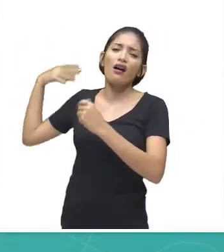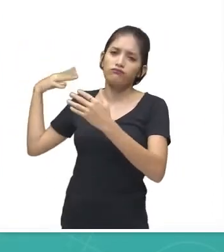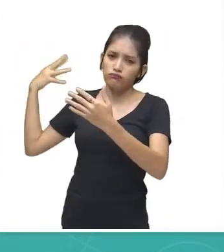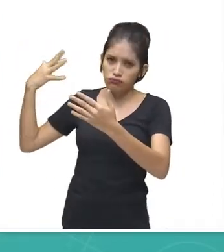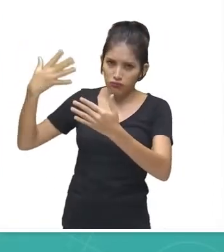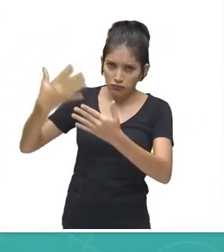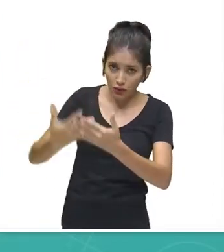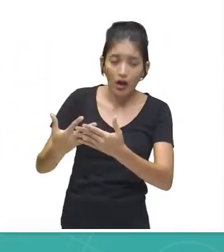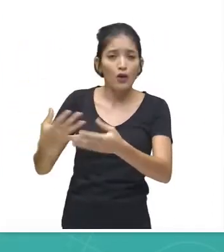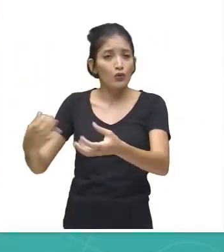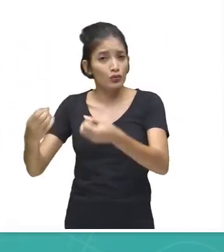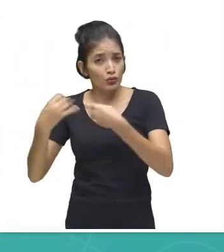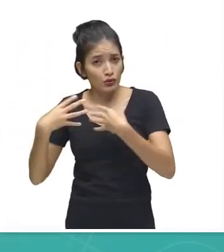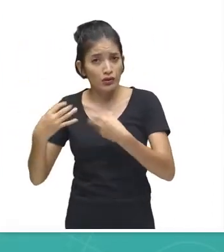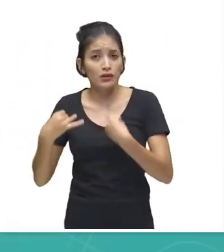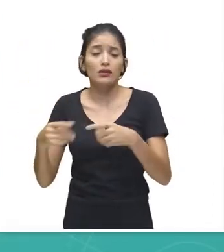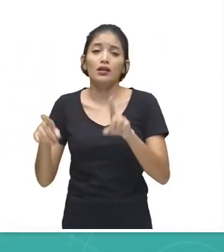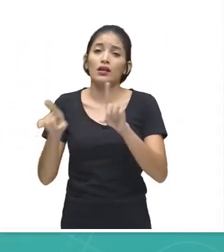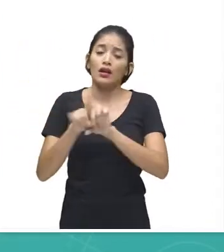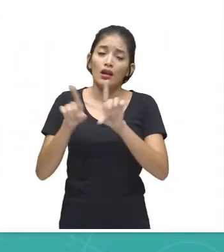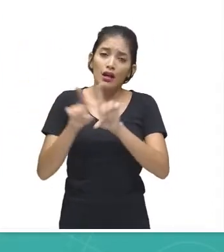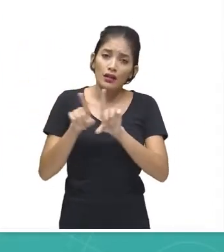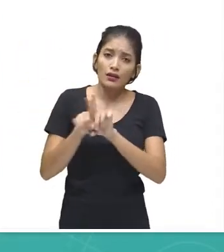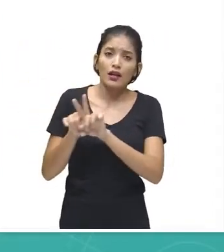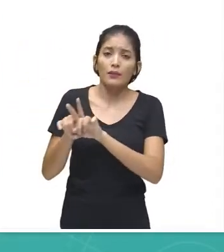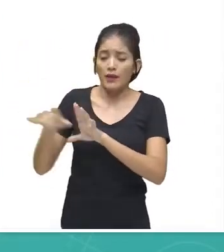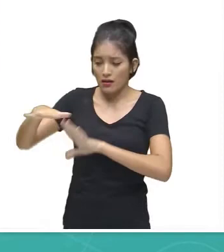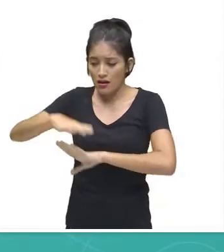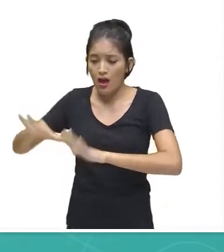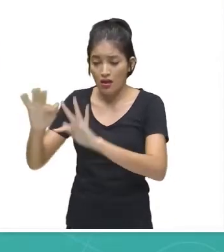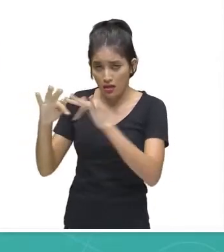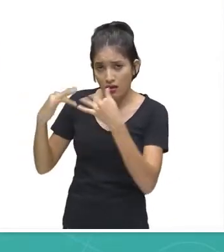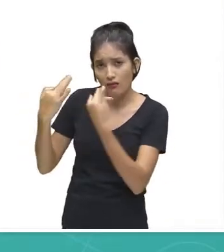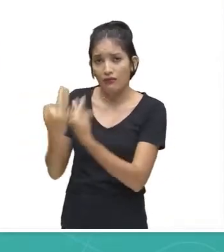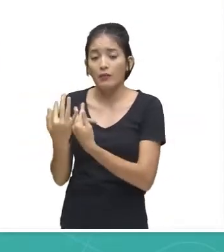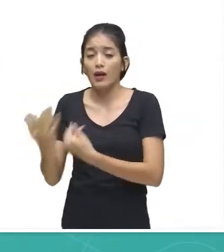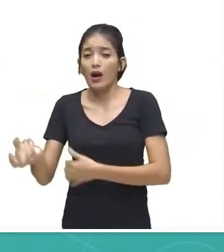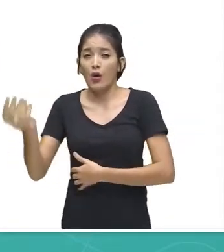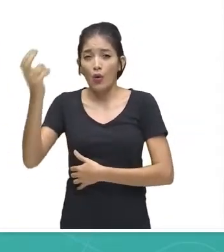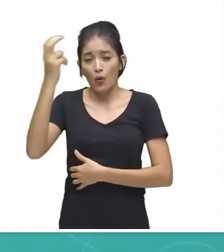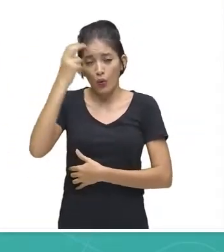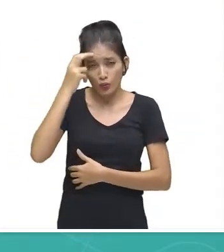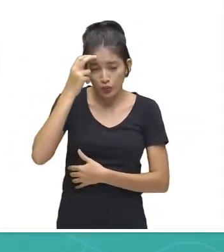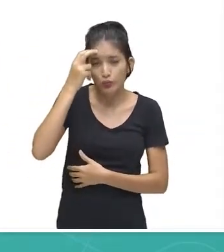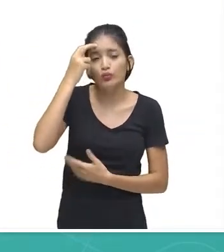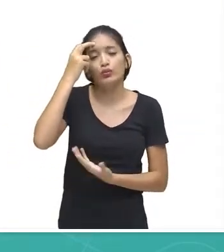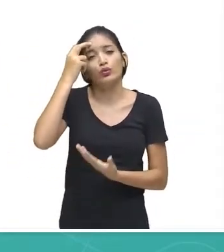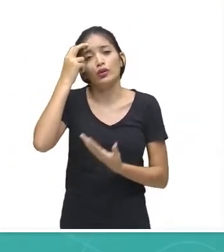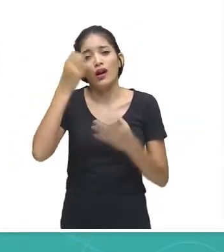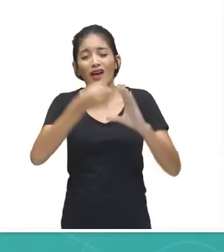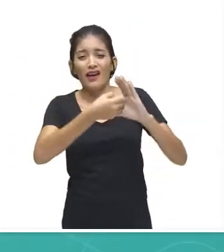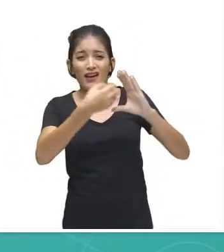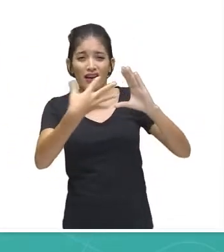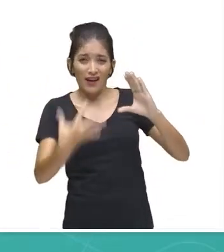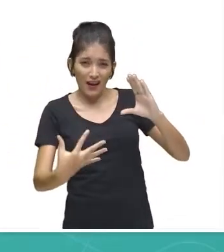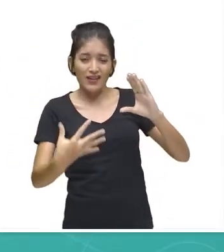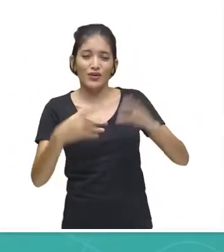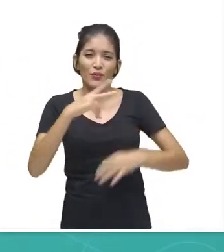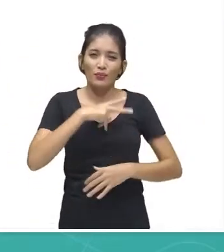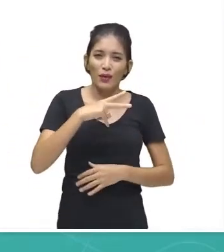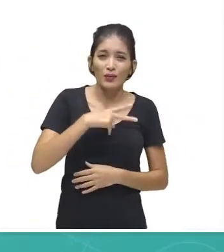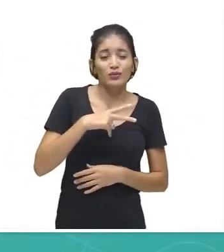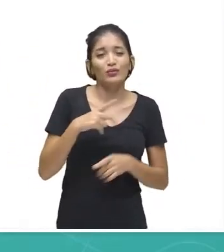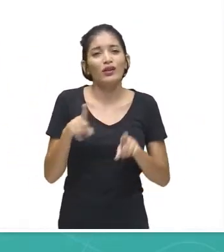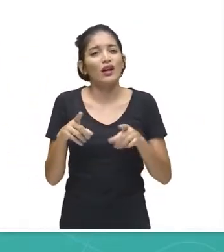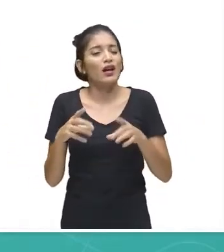nossa educação, a formação familiar, a nossa cultura, as nossas características pessoais, a